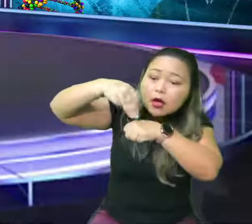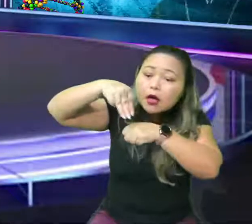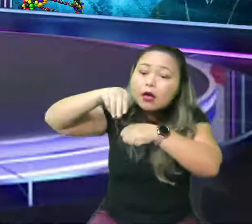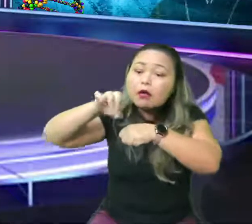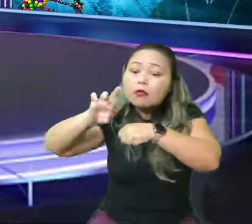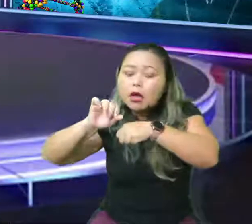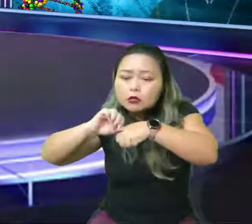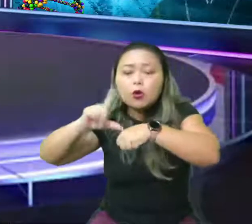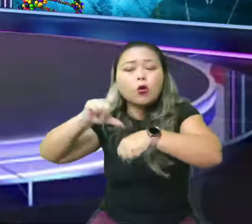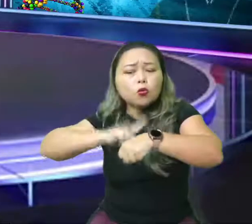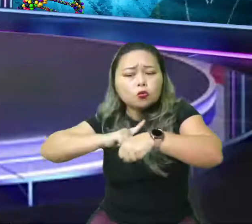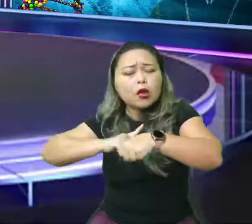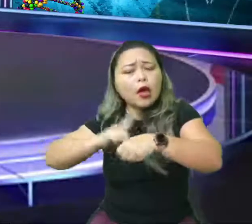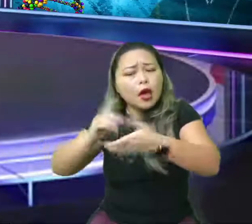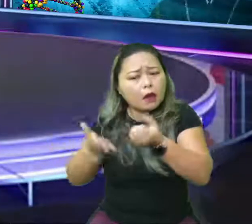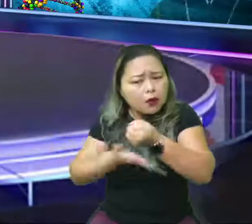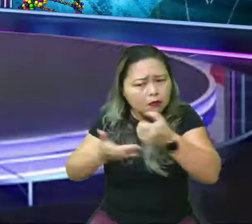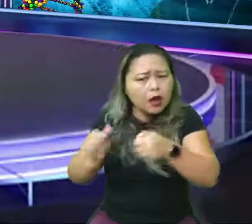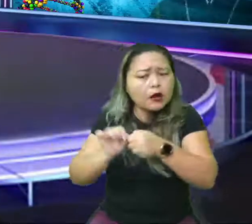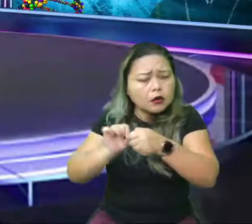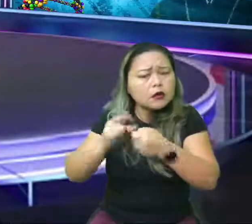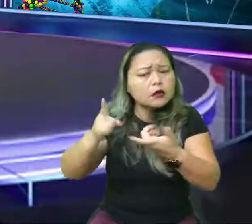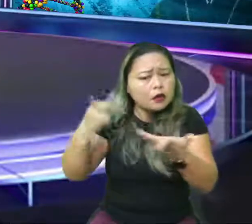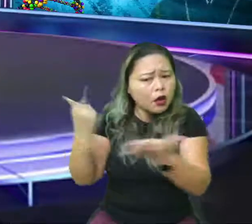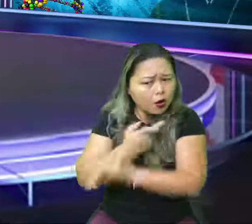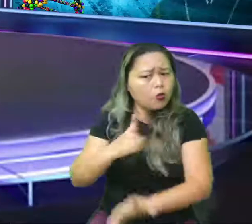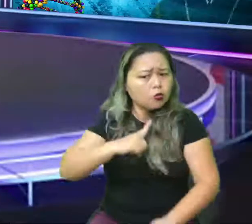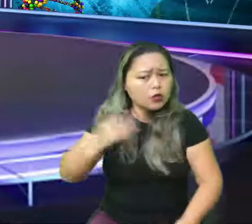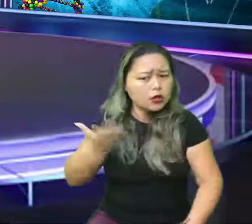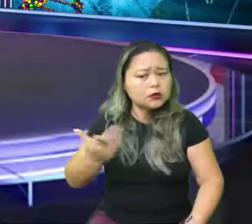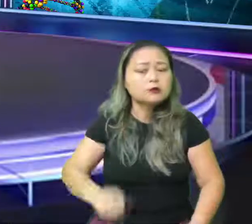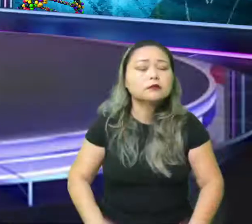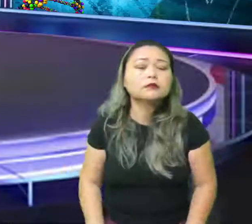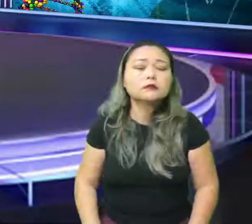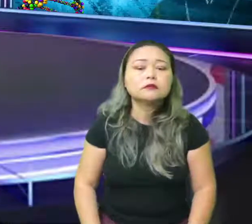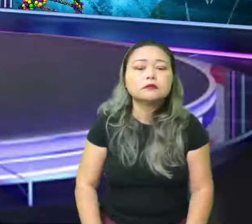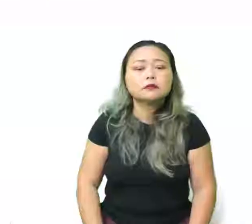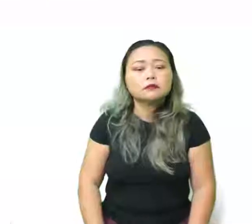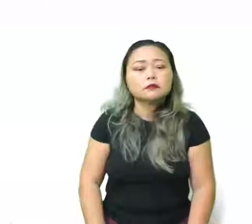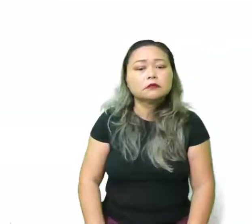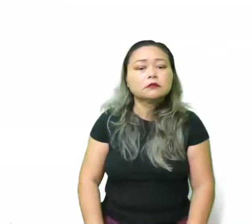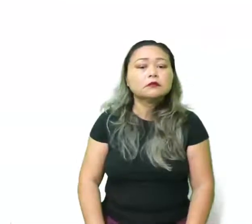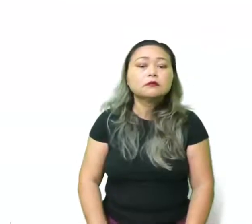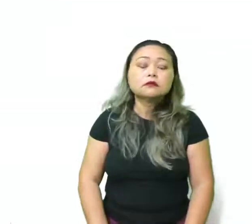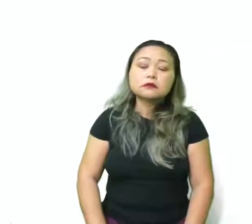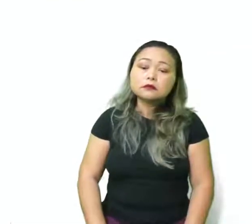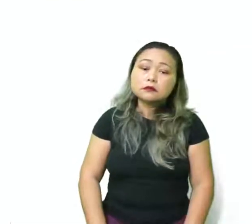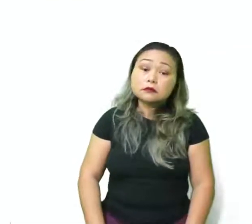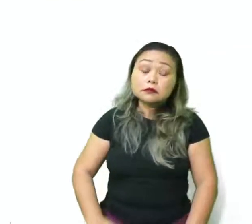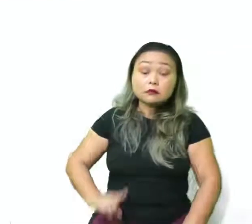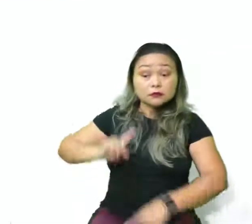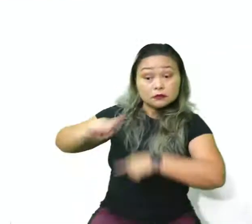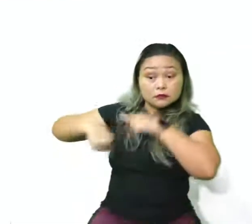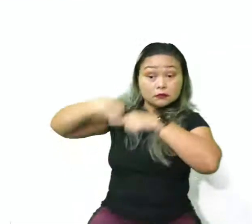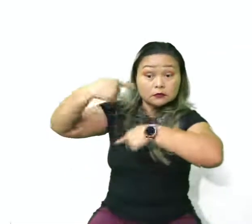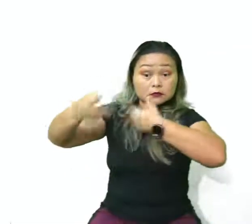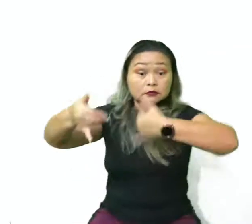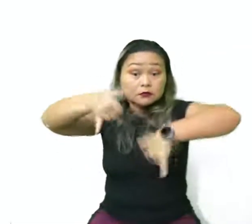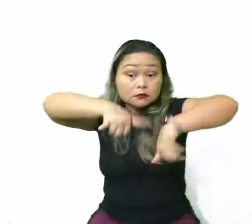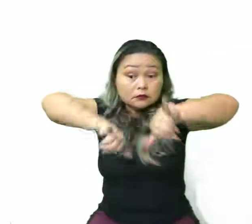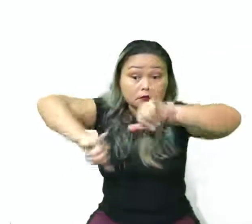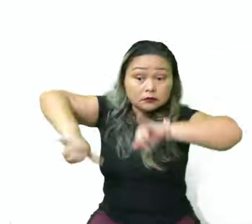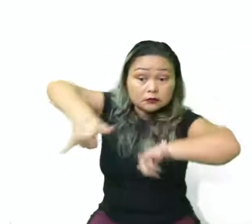reforçar ainda mais essa teoria, porque até hoje isso acontece, tá? Vamos lá? Evolução